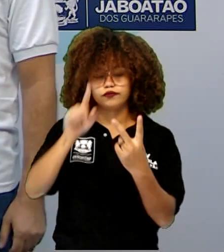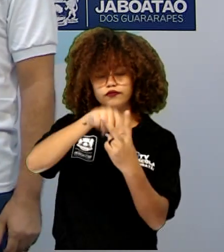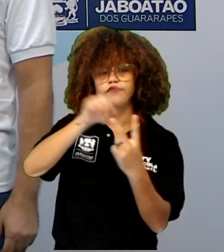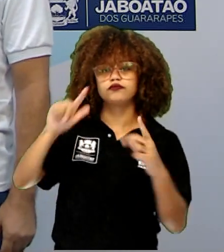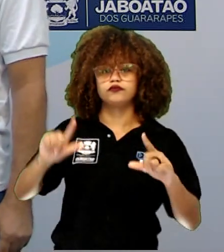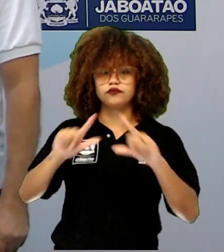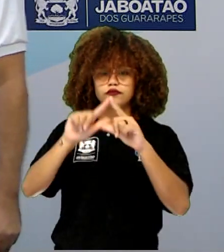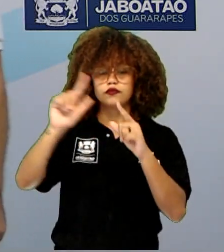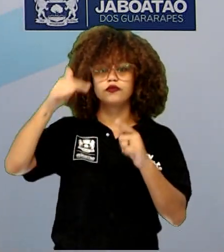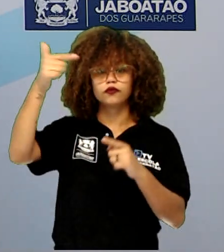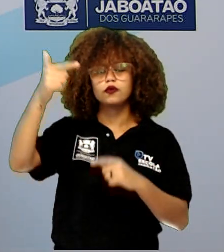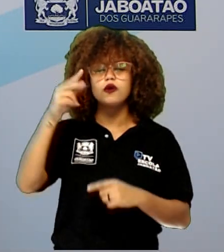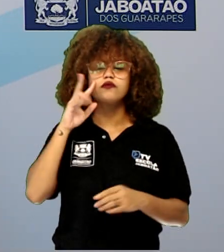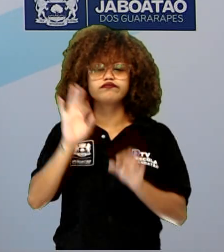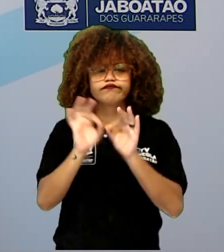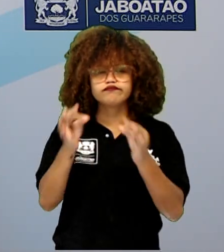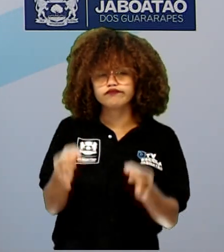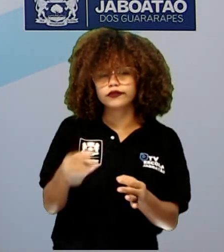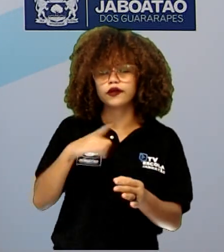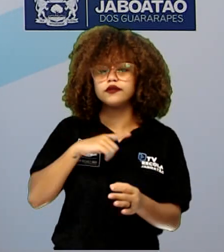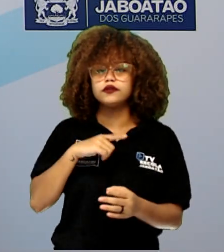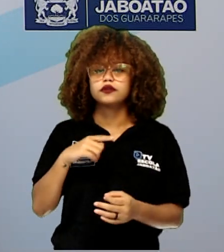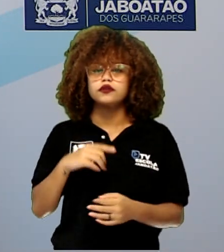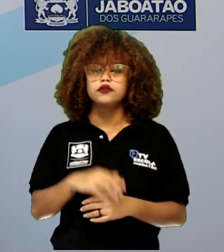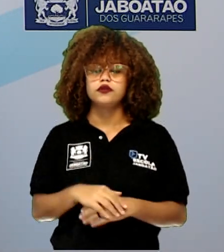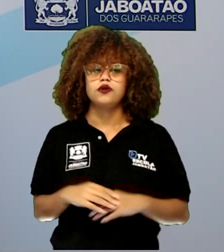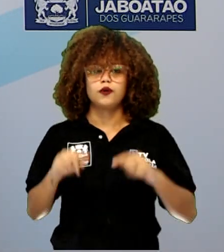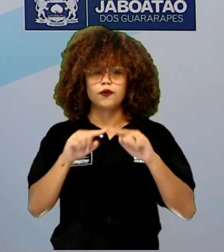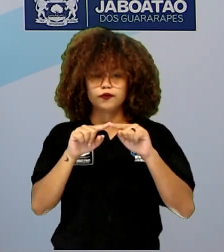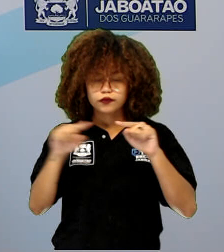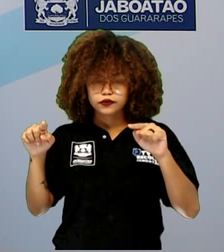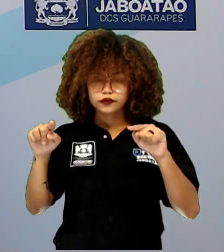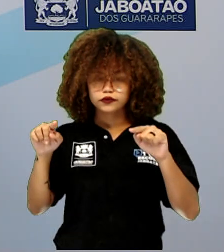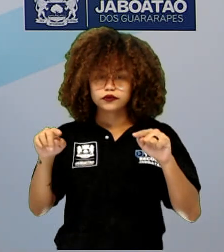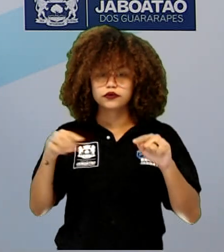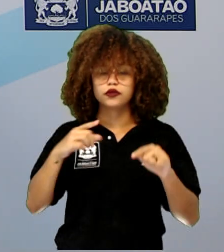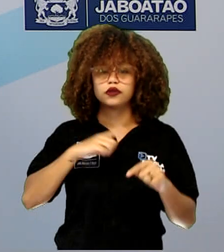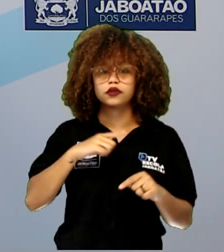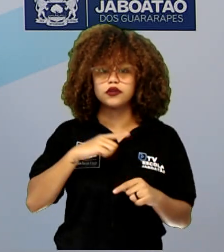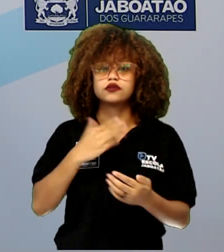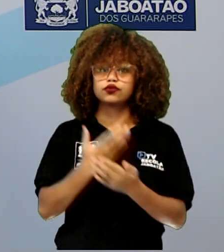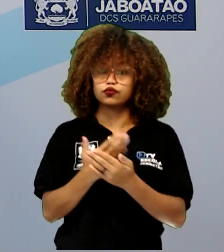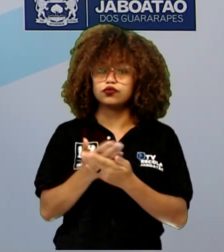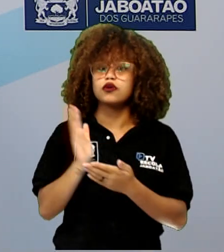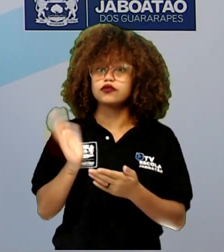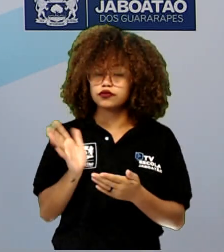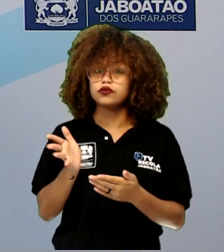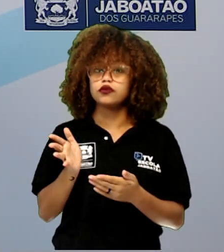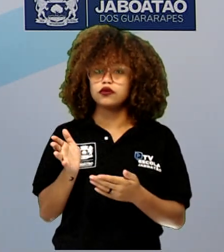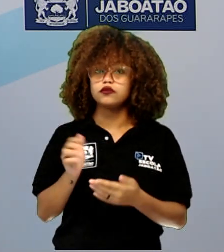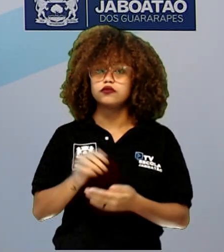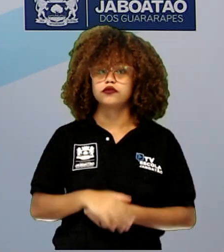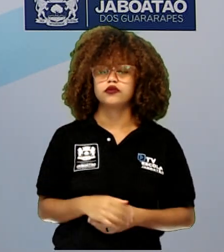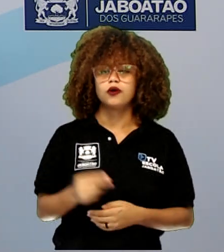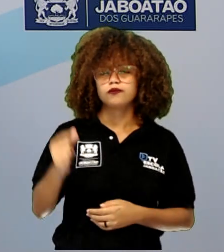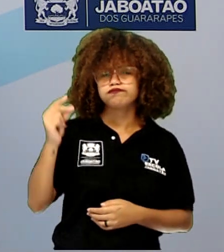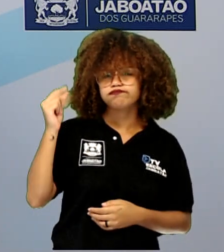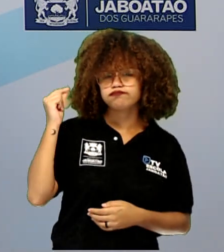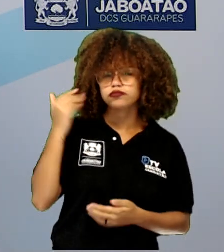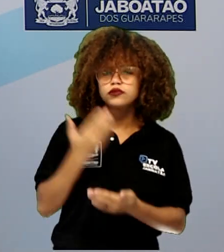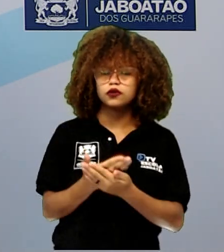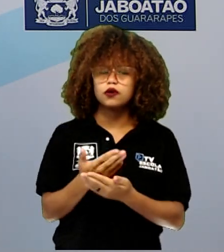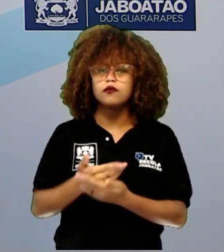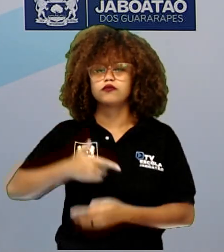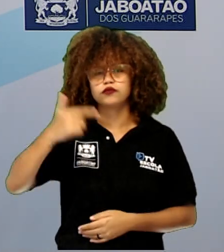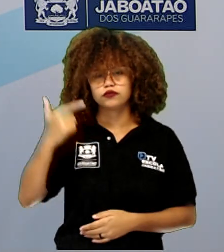fico Observe - B base negativa e expoente pa estudamos aqui lá atrás